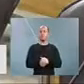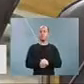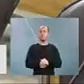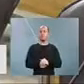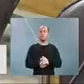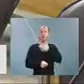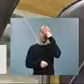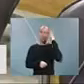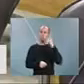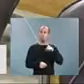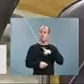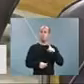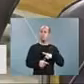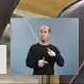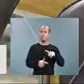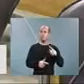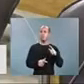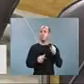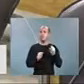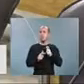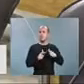as pessoas correm risco de perder a sua vida.